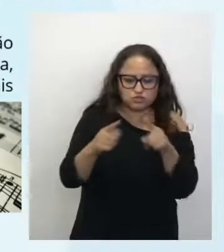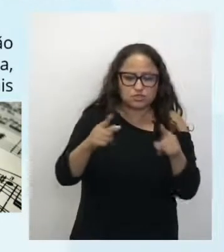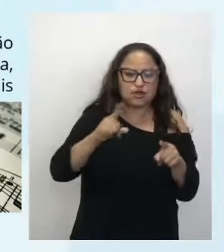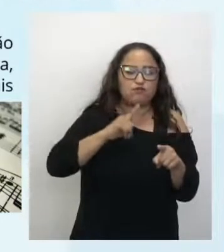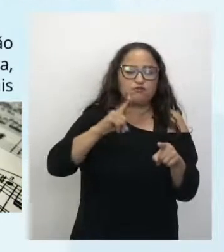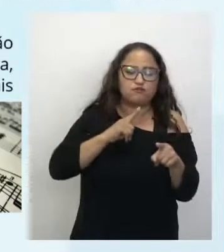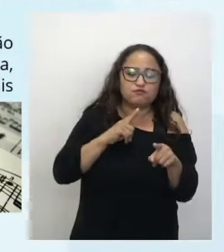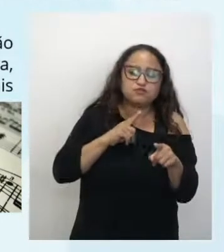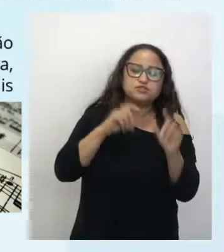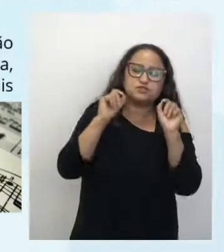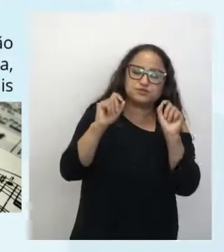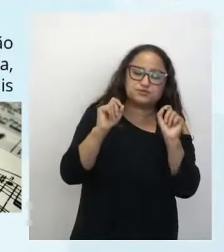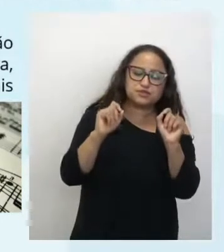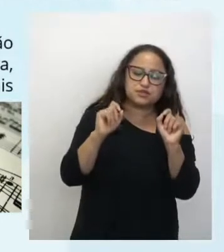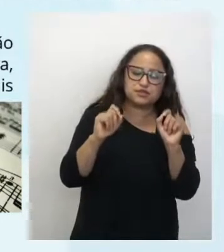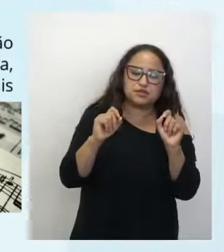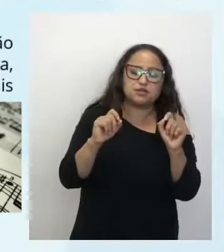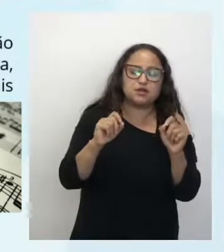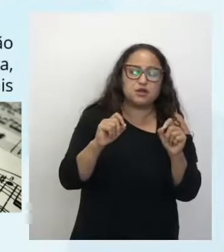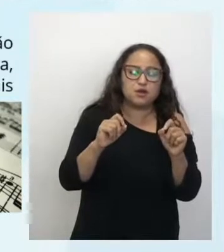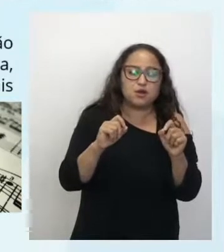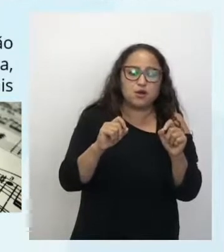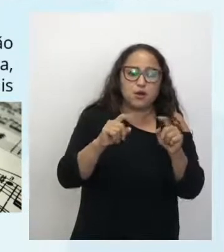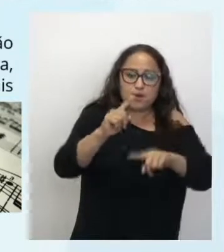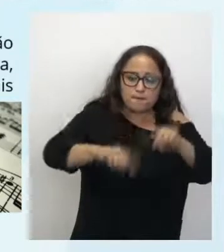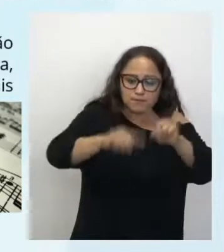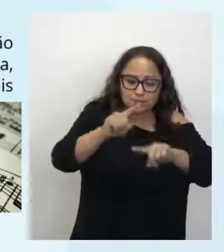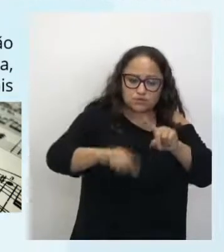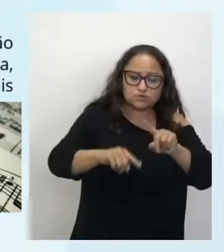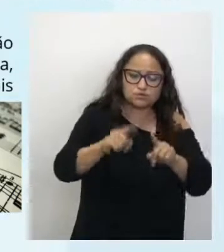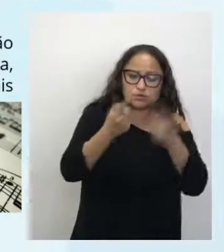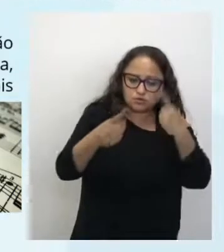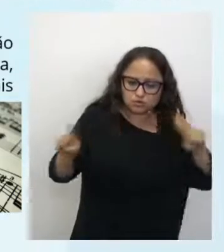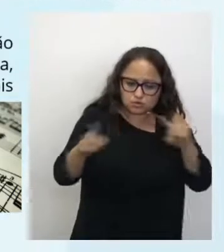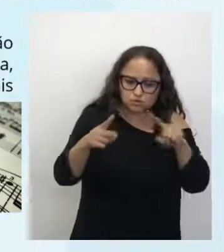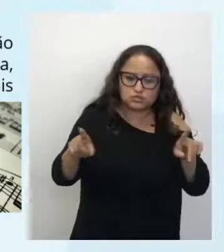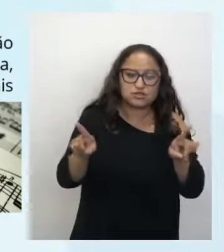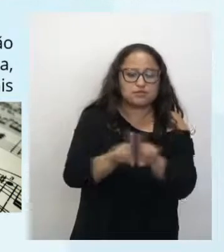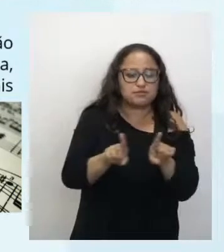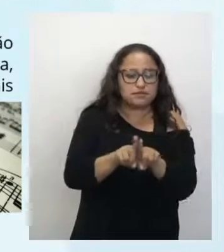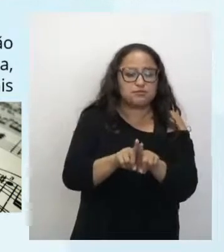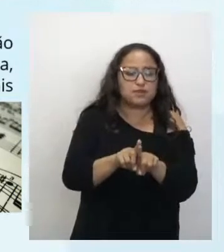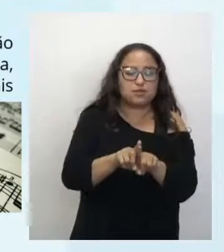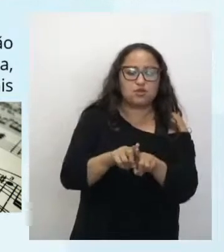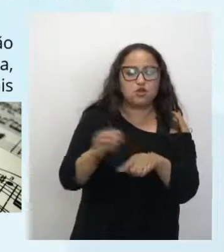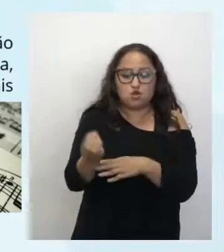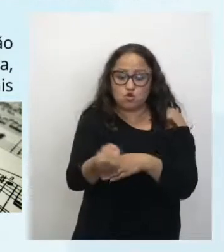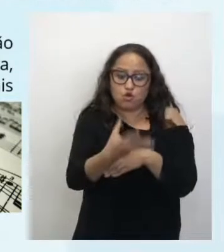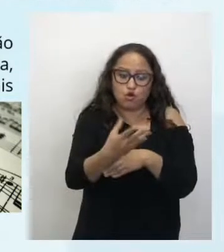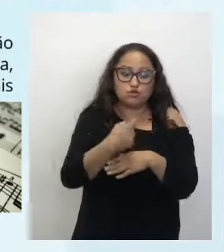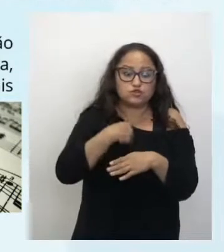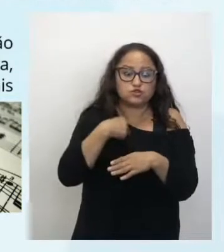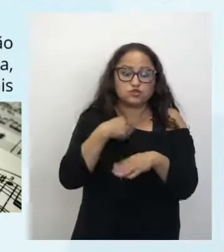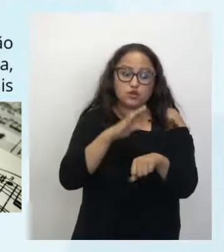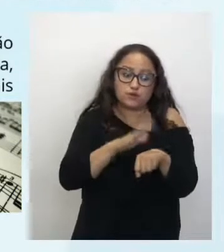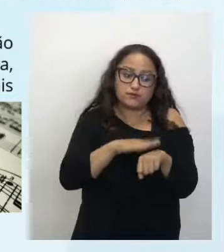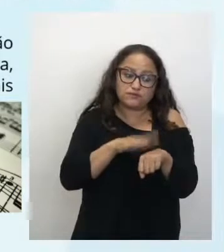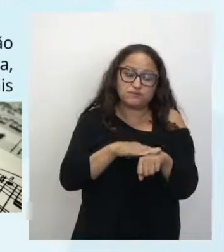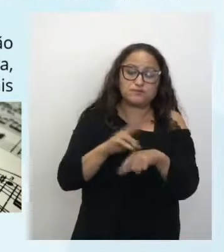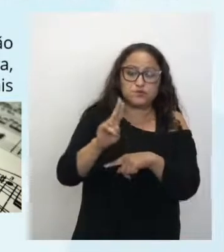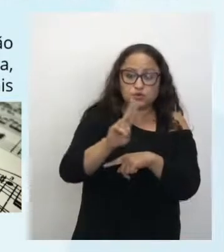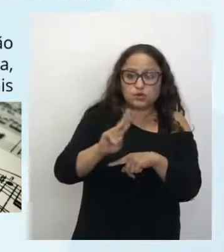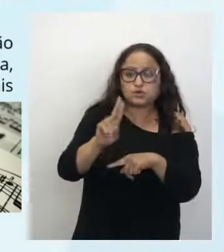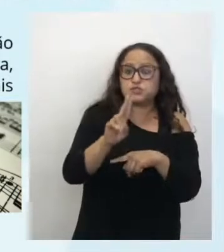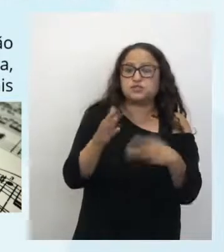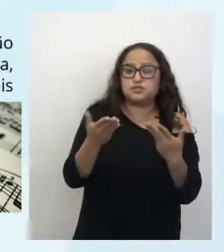instrumentos musicais, né? Vou ter instrumentos tanto convencionais quanto alternativos, né? Aqueles que a gente faz aí utilizando,